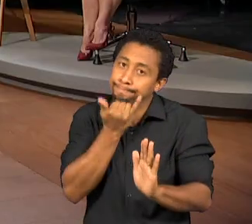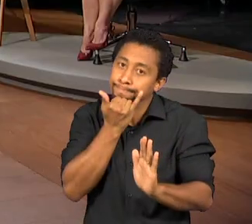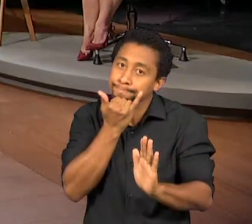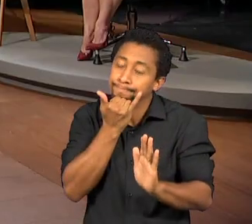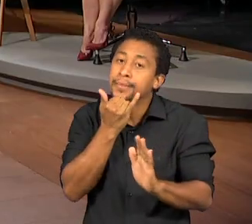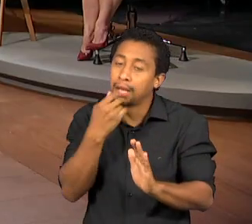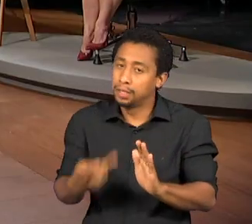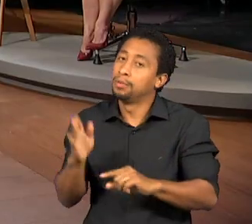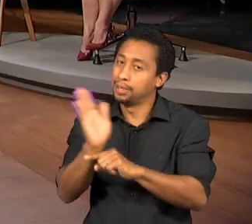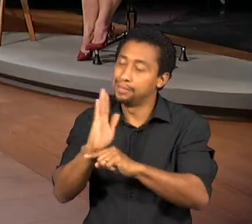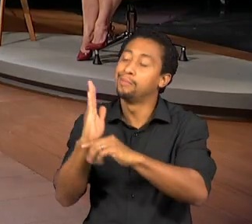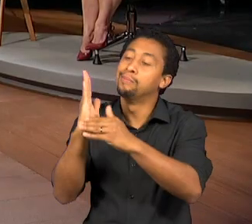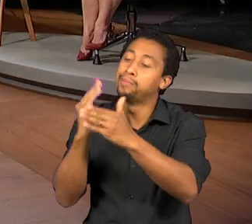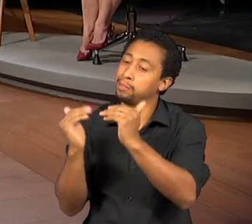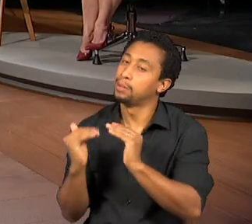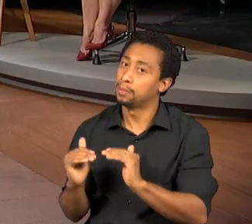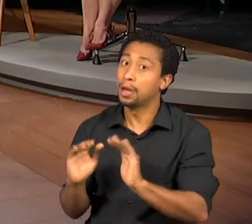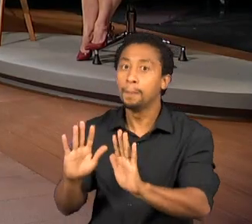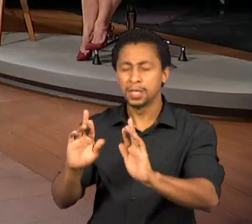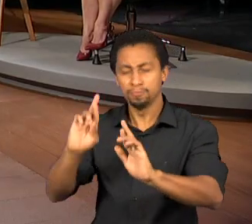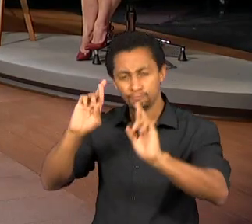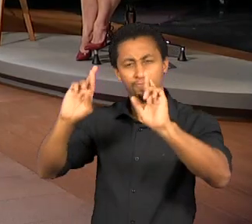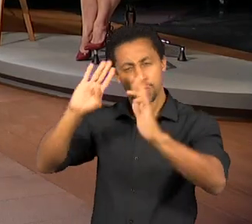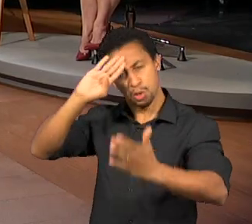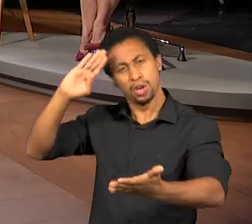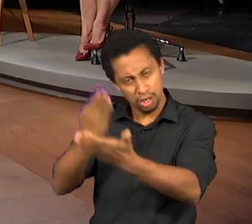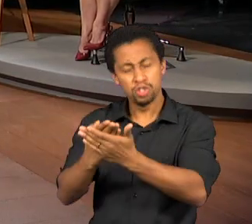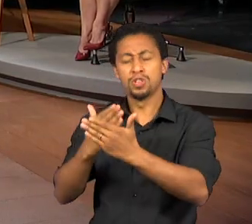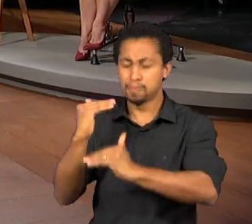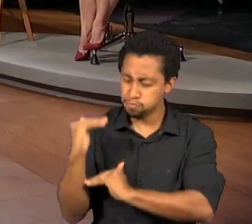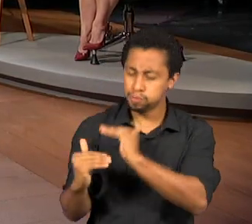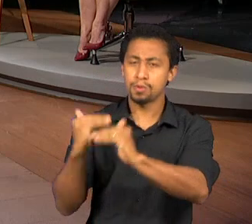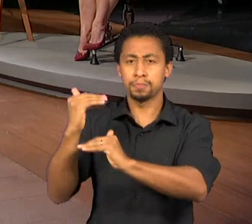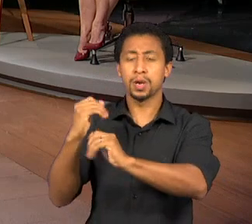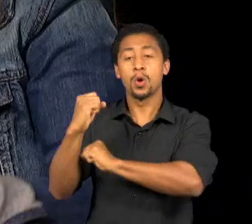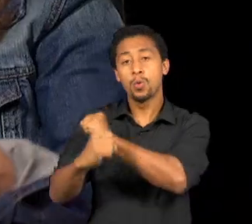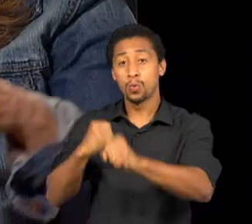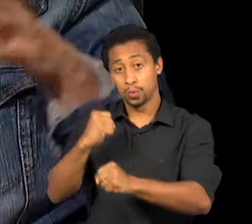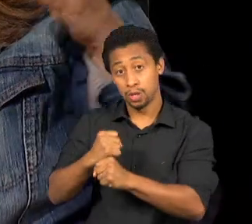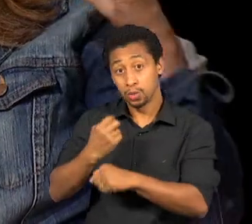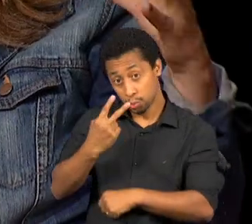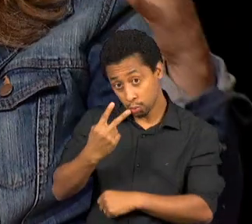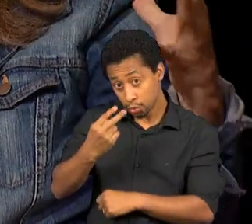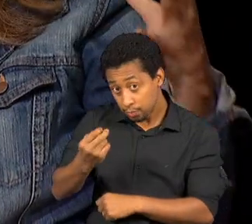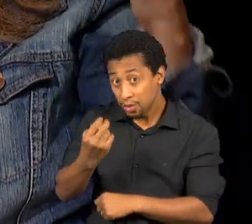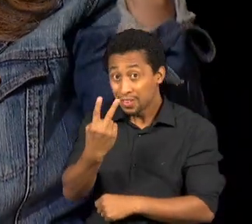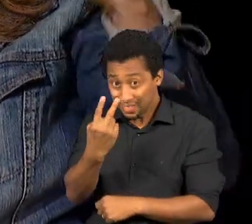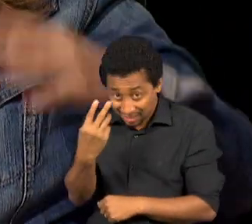gente vai voltar. Eu tenho certeza que a partir do ano que vem, nossa